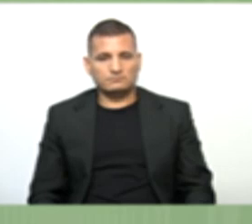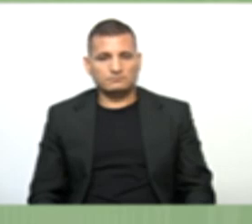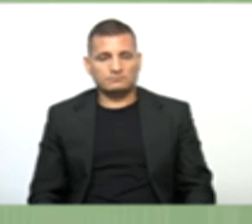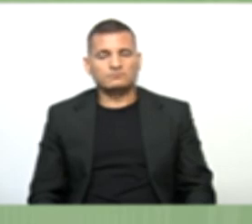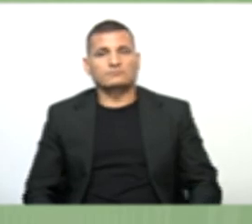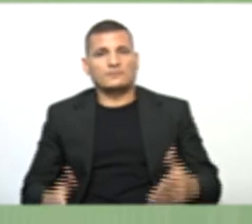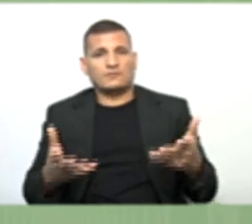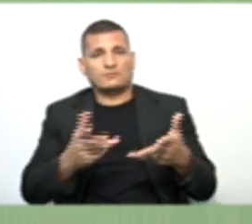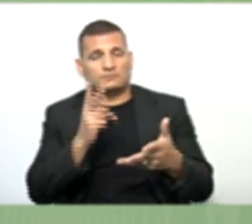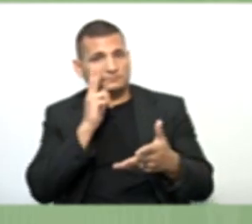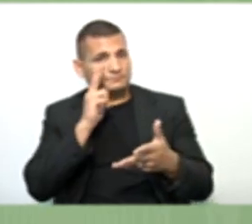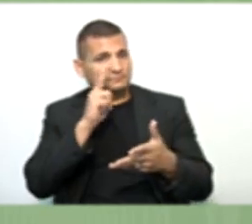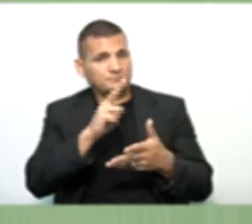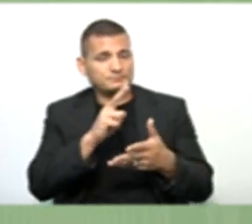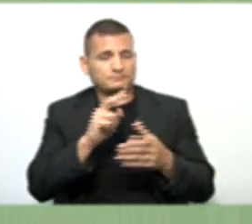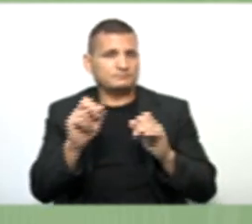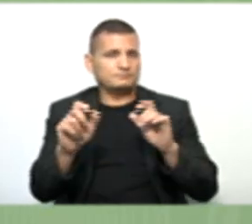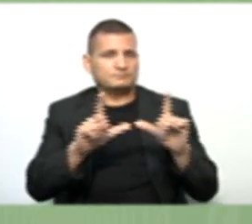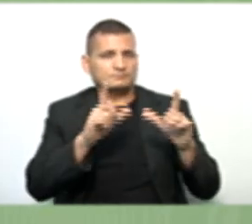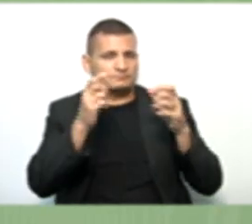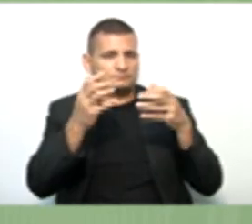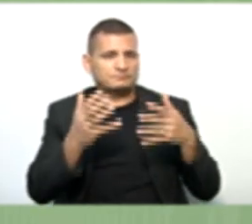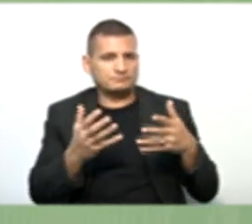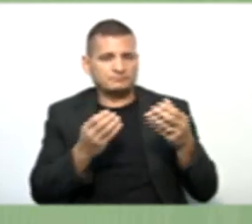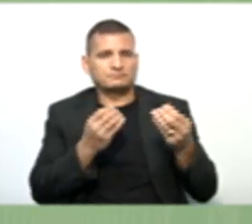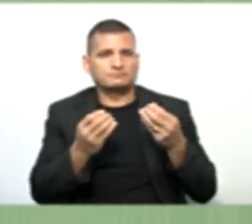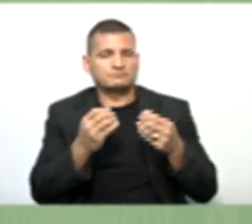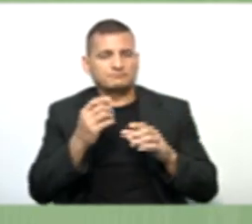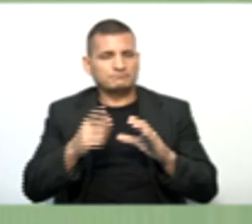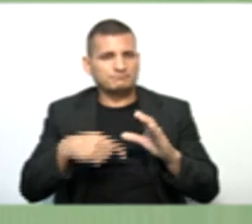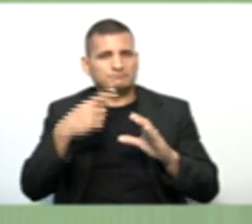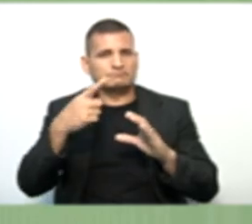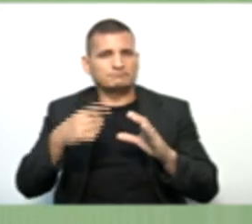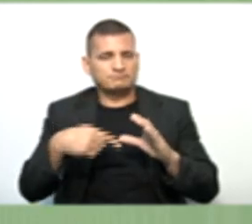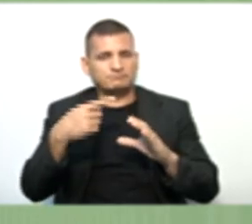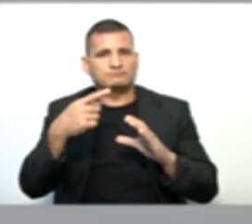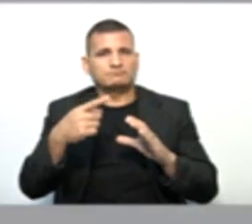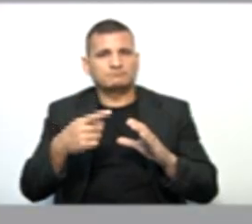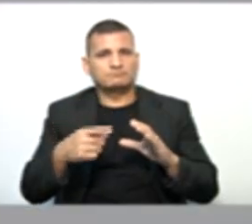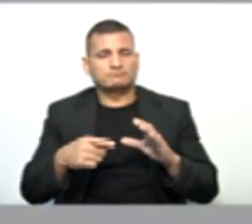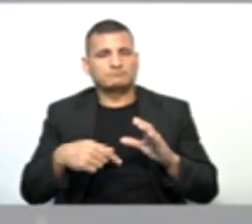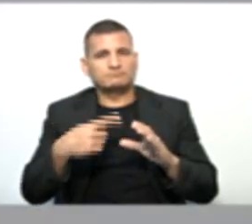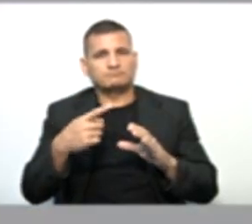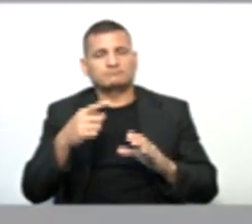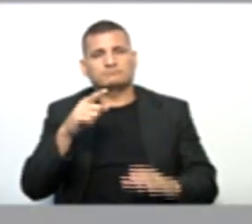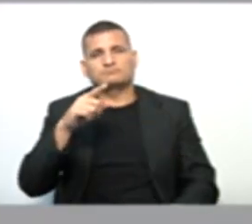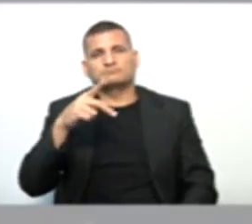Vamos ver agora um tutorial de comandos de repetição em Python.